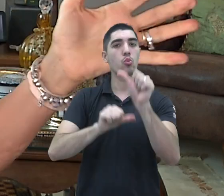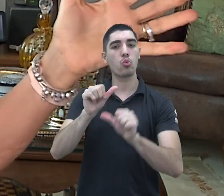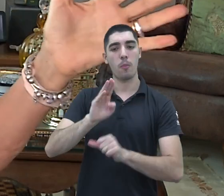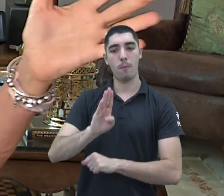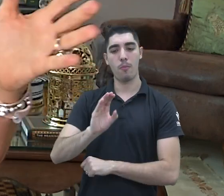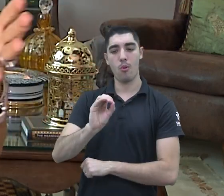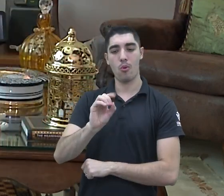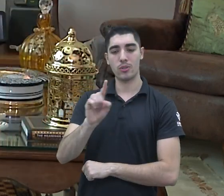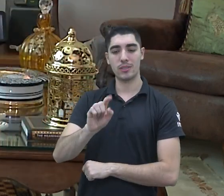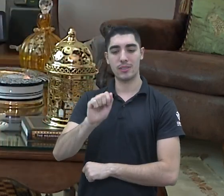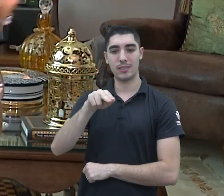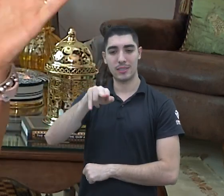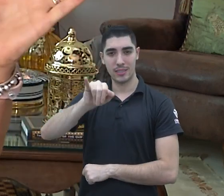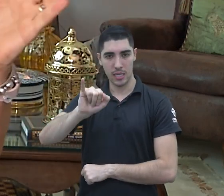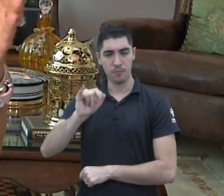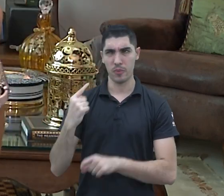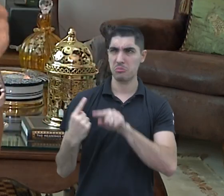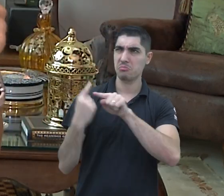E na década de